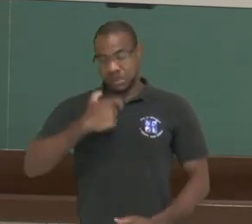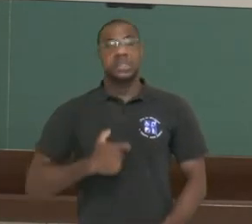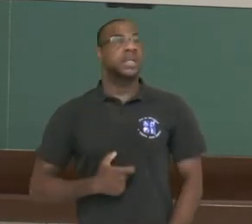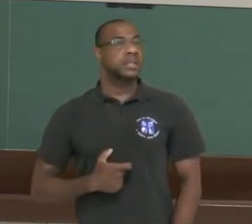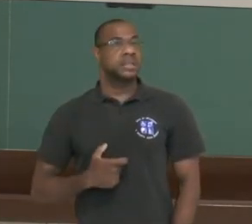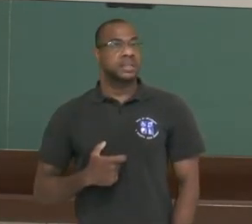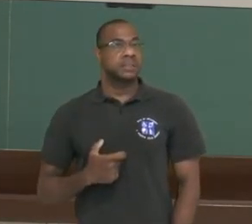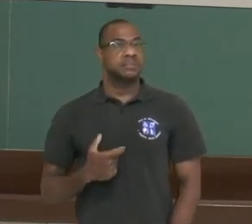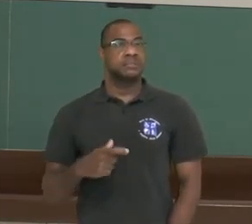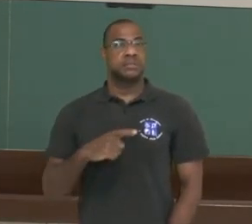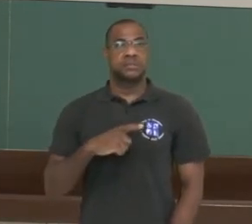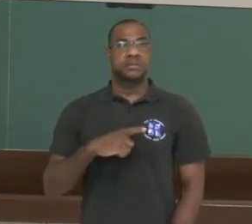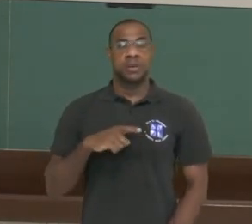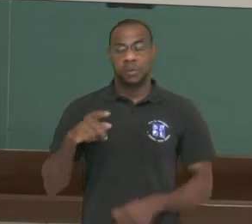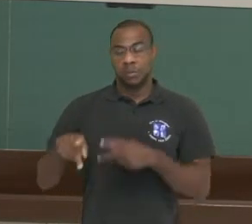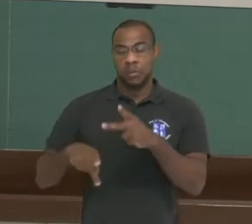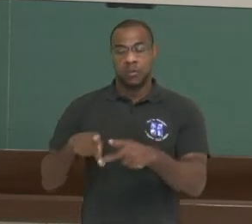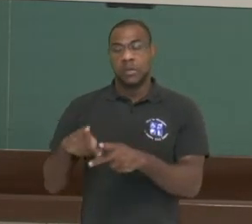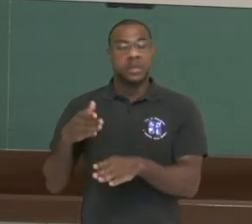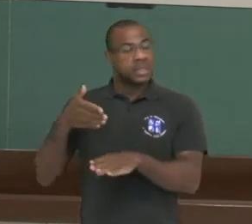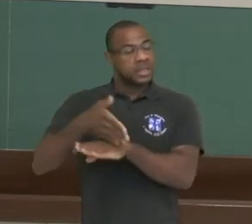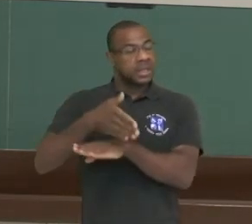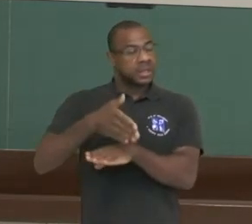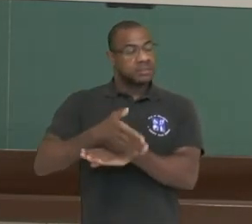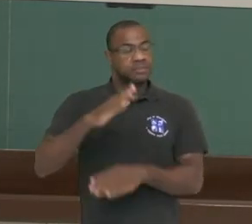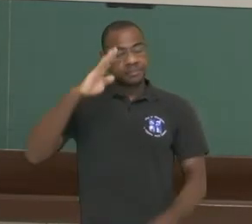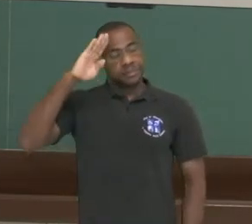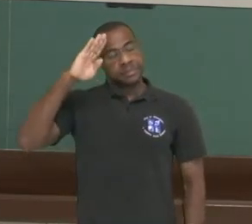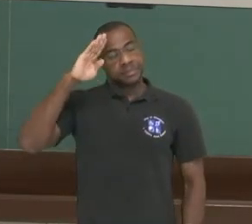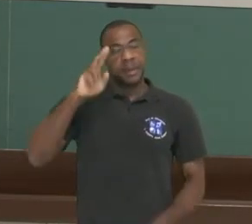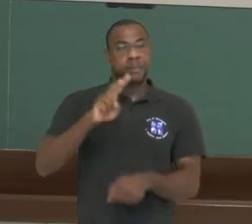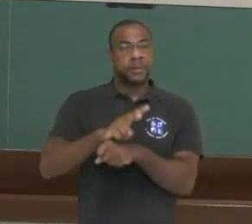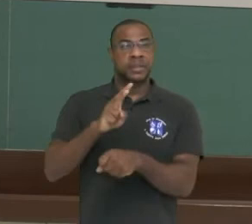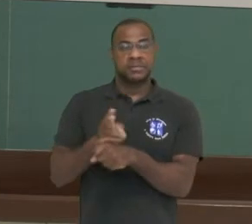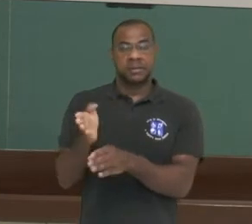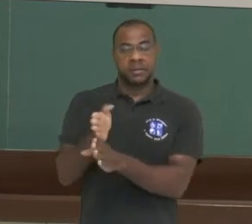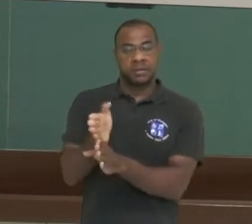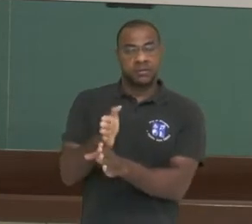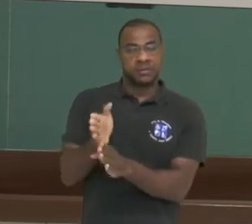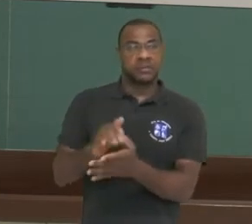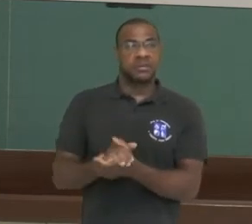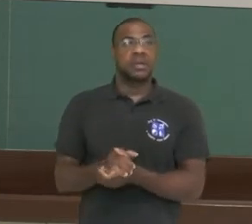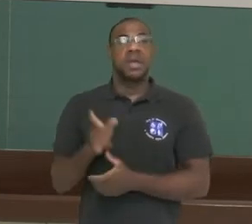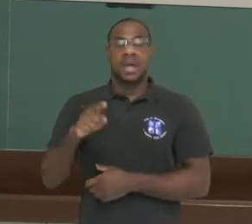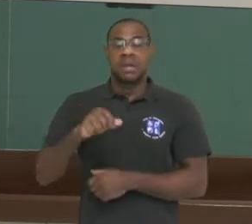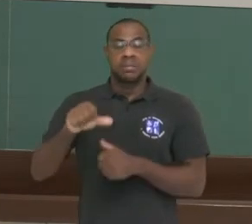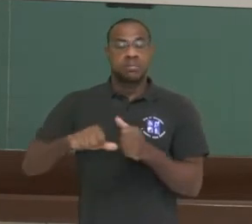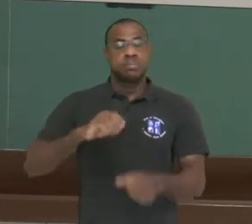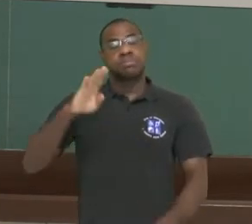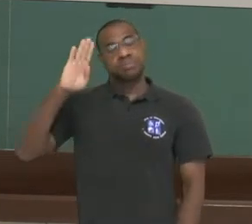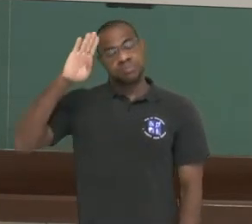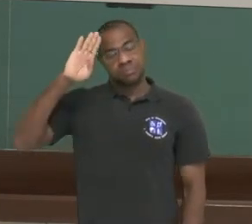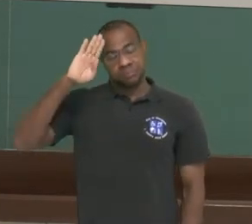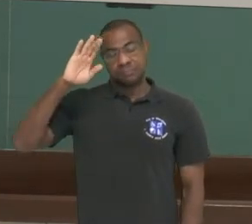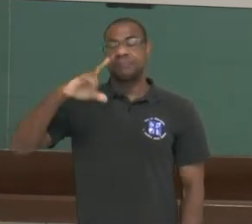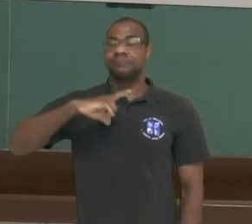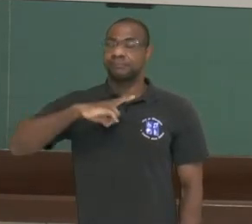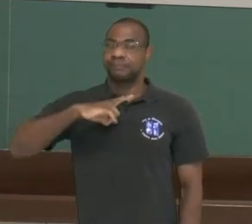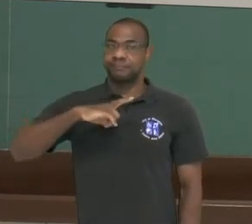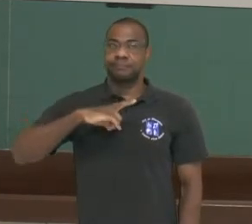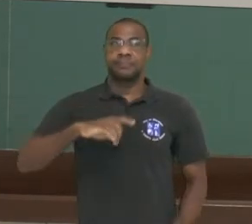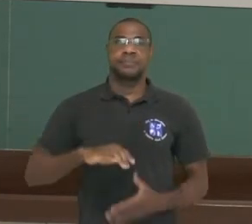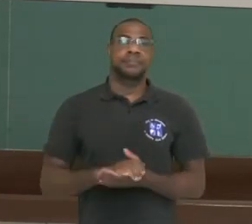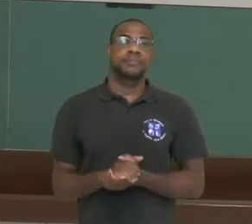falando, né, professor Roberto, ingressassem no exército para proteger as fronteiras. Então, se tornavam soldados do Império Romano,